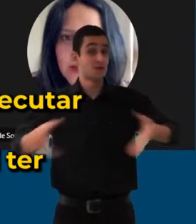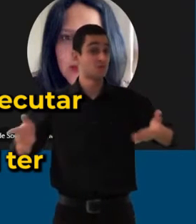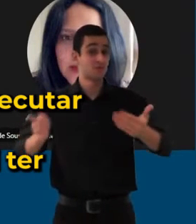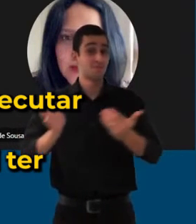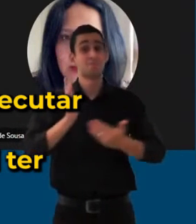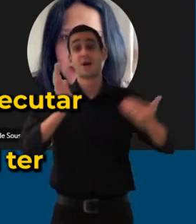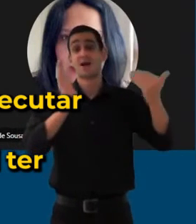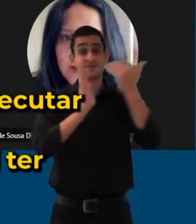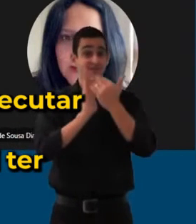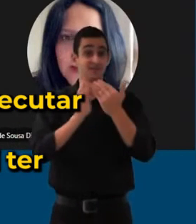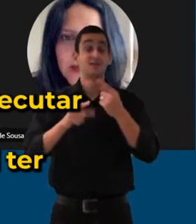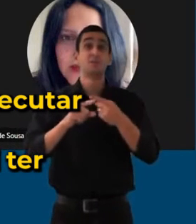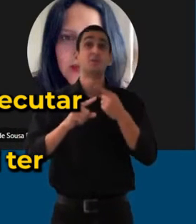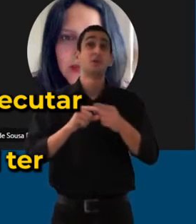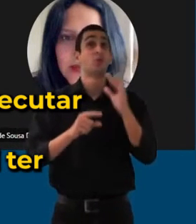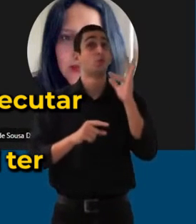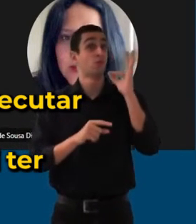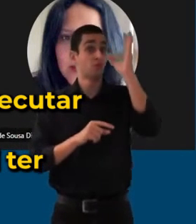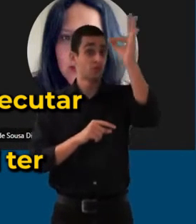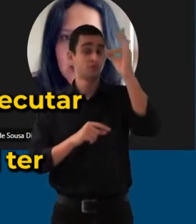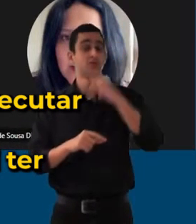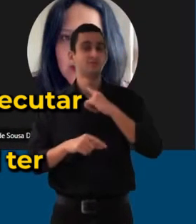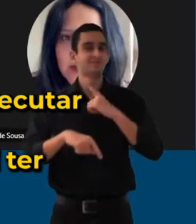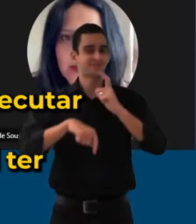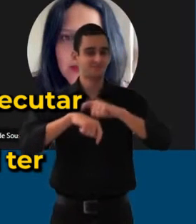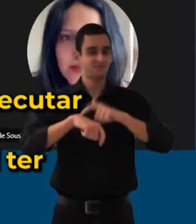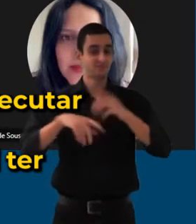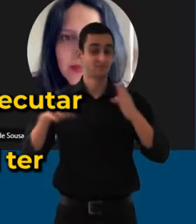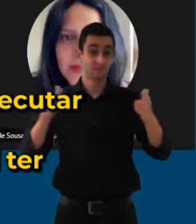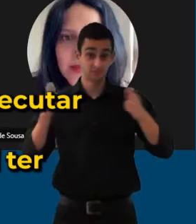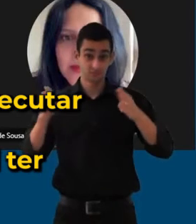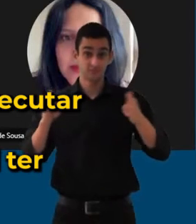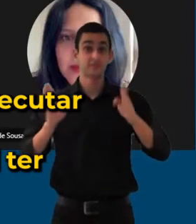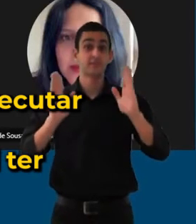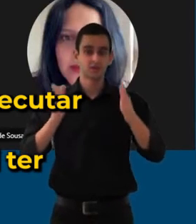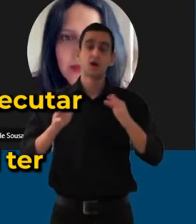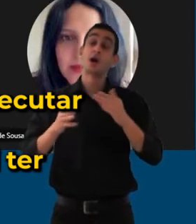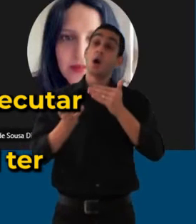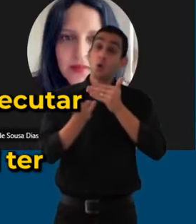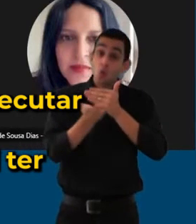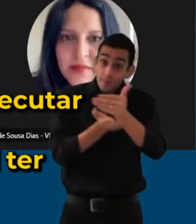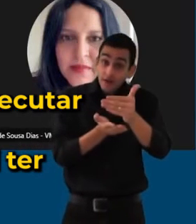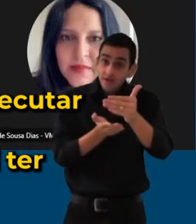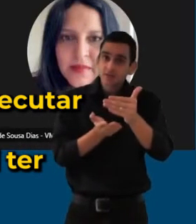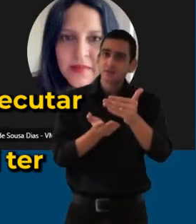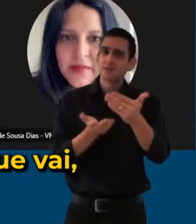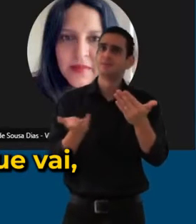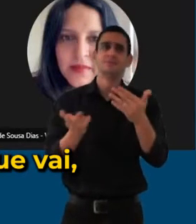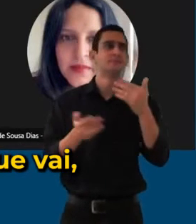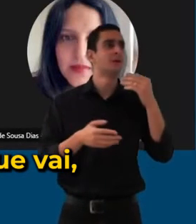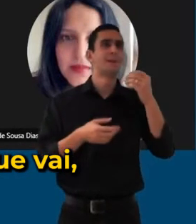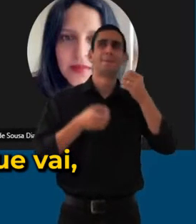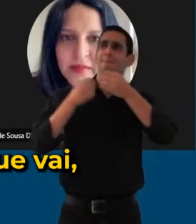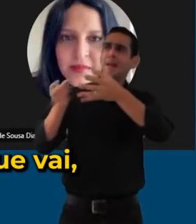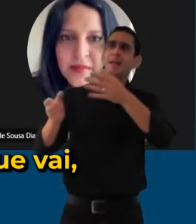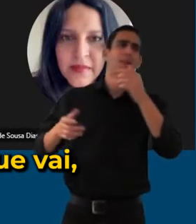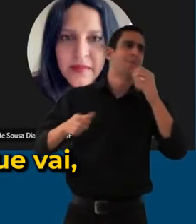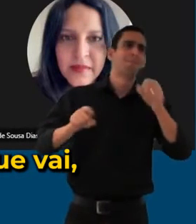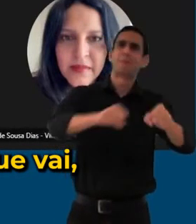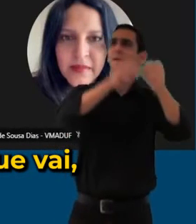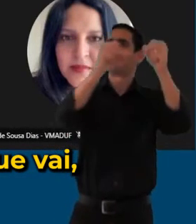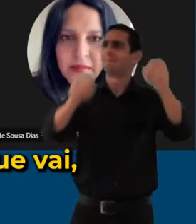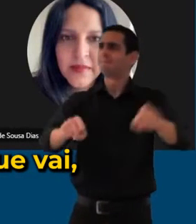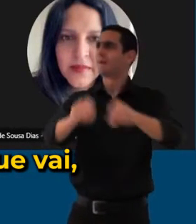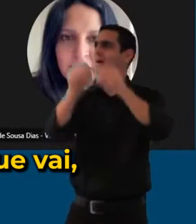vocês forem executar esse PRAD que está submetido à exigência agora, vai ter outros danos, vai ter uma